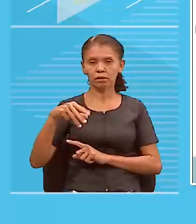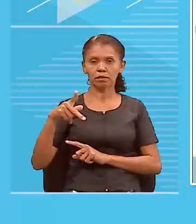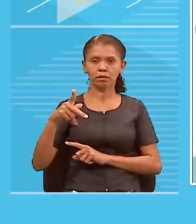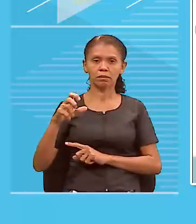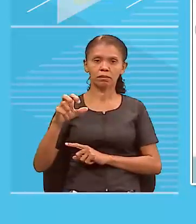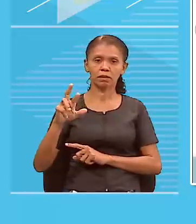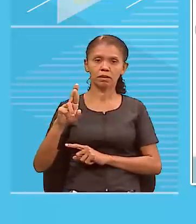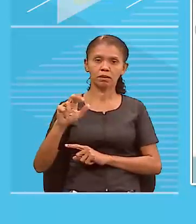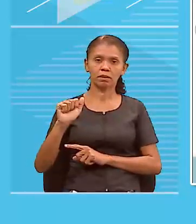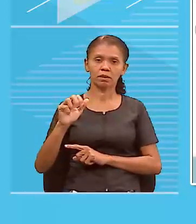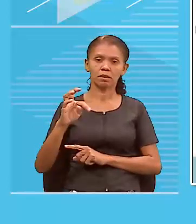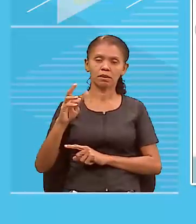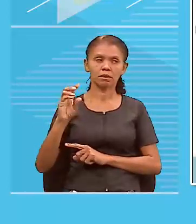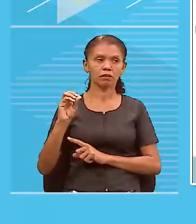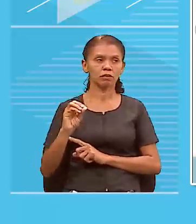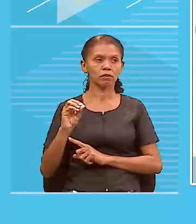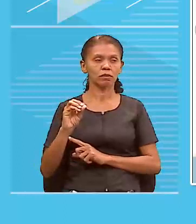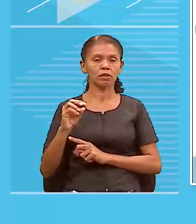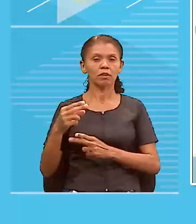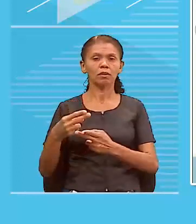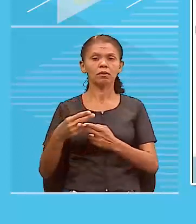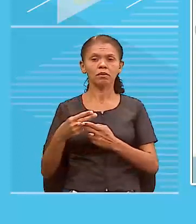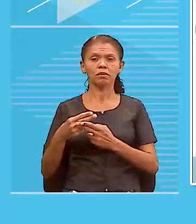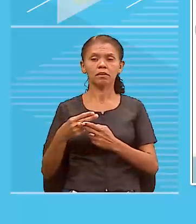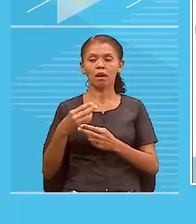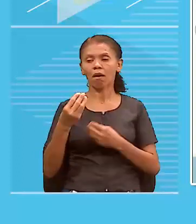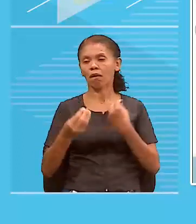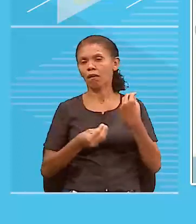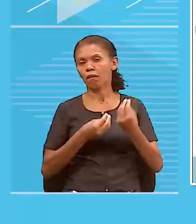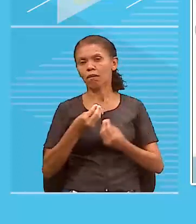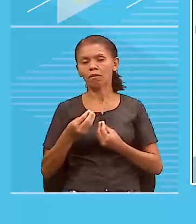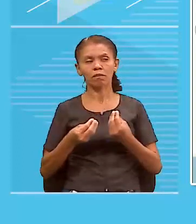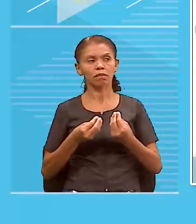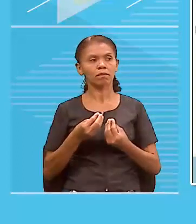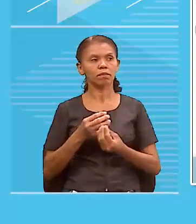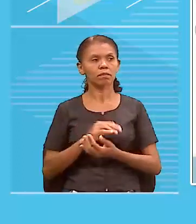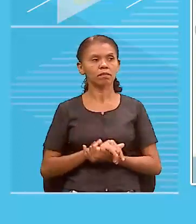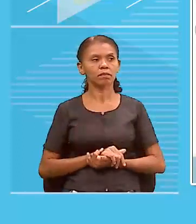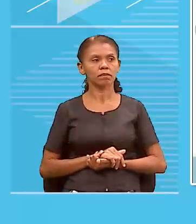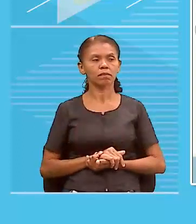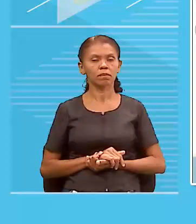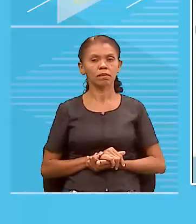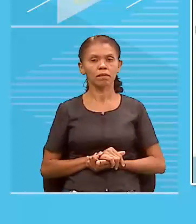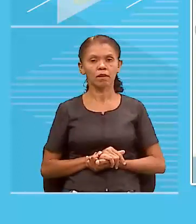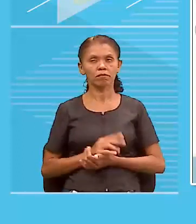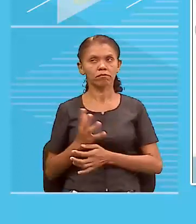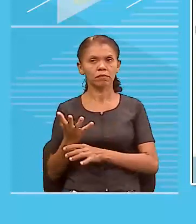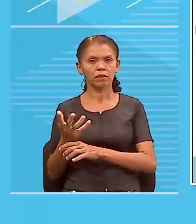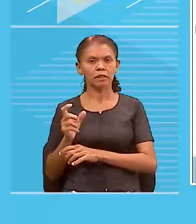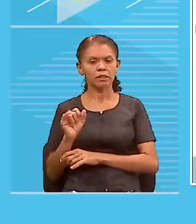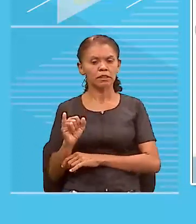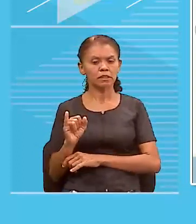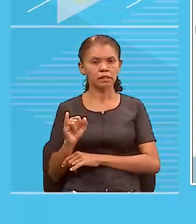temos o hábito de trabalhar como vamos lá quando eu vou persuadir